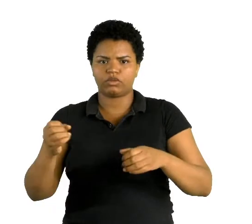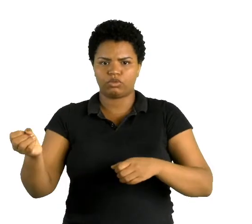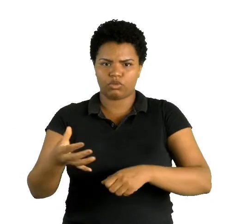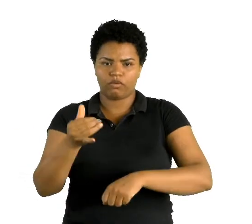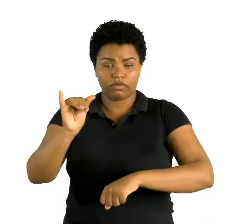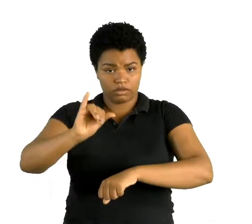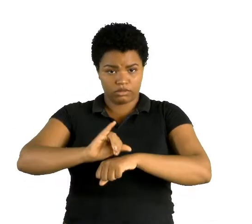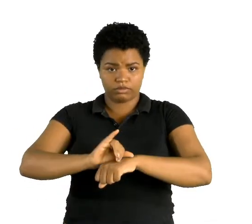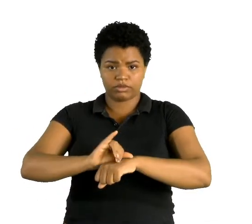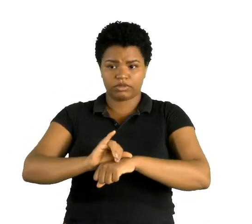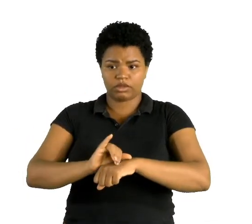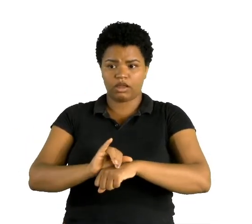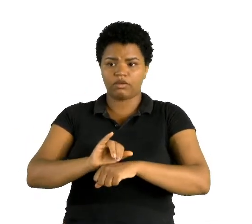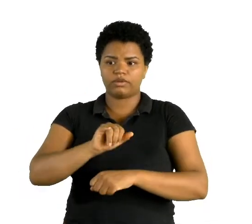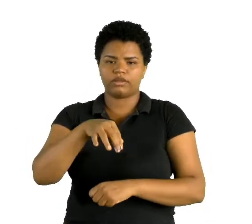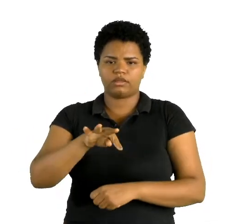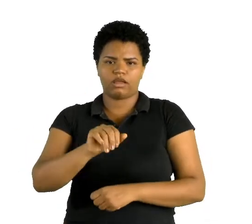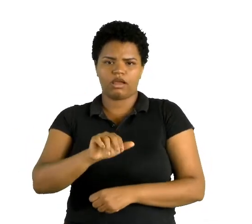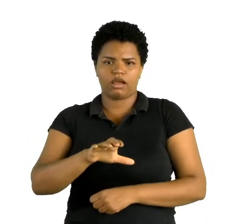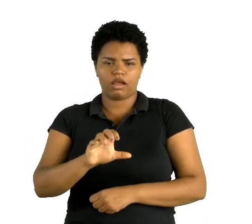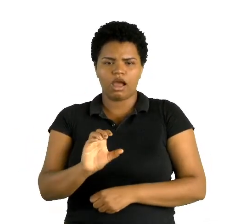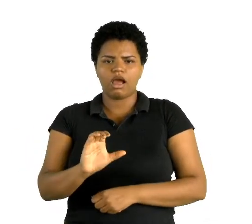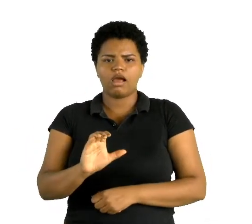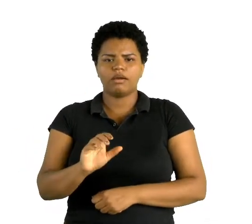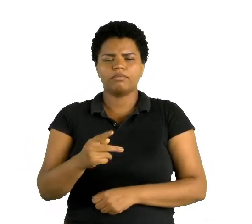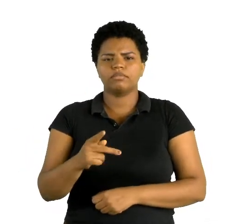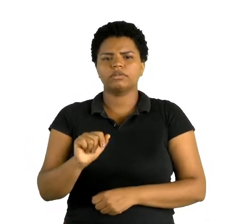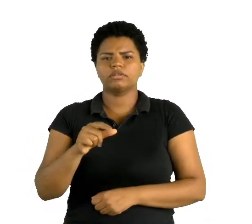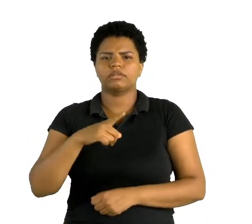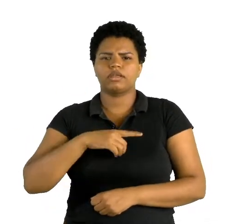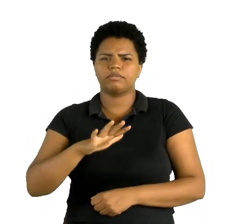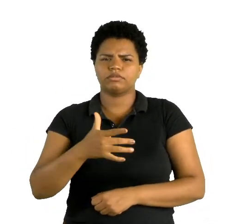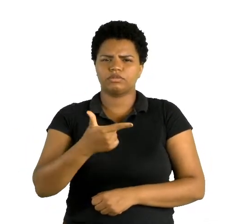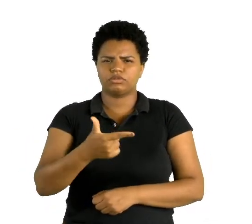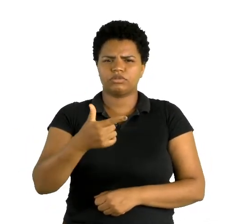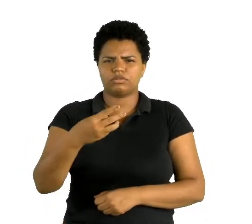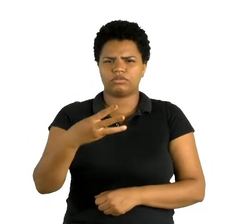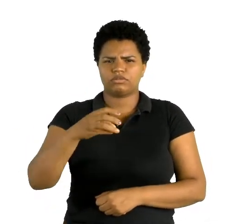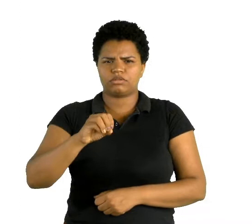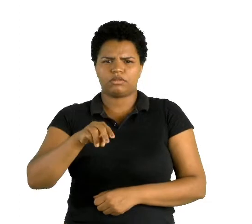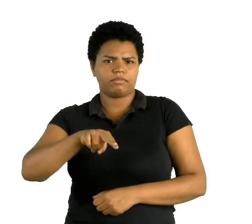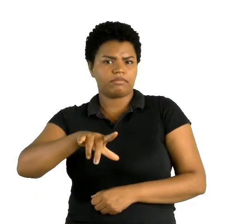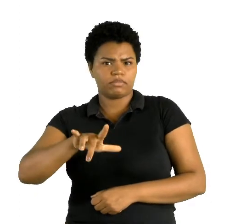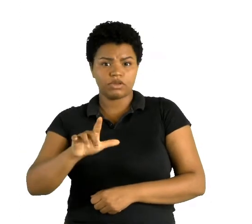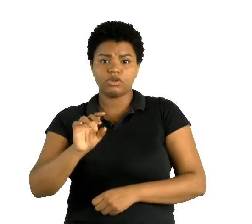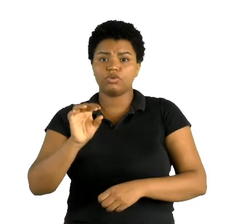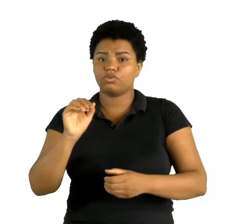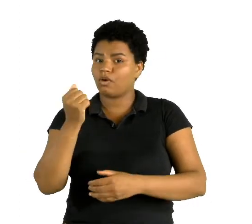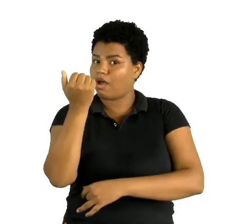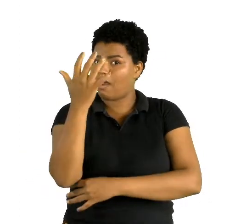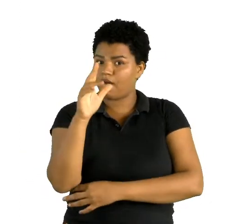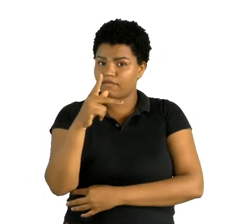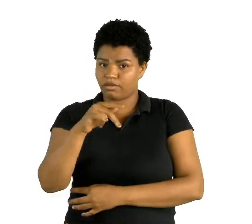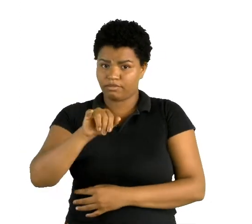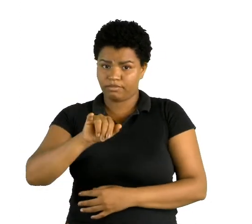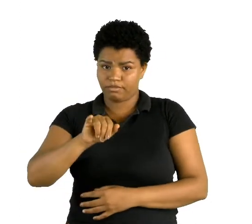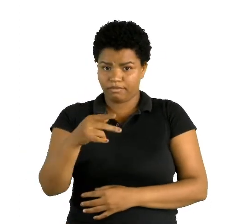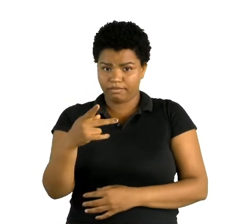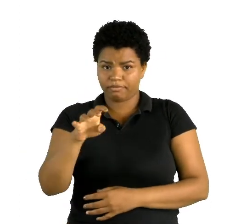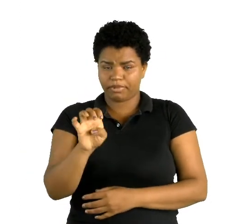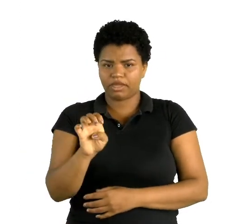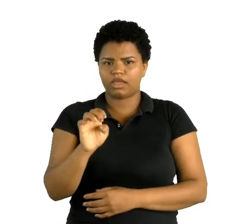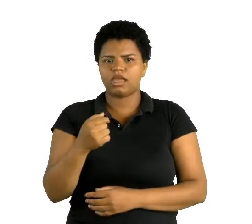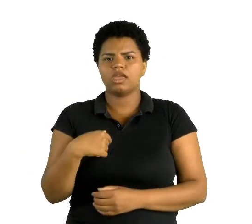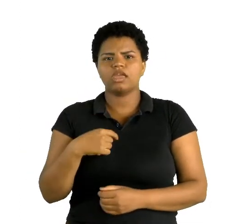tem catalogados 230 mil ipês e a previsão é de plantar mais 40 mil